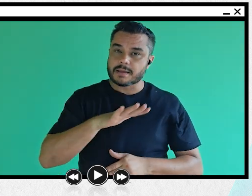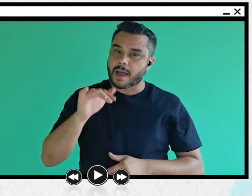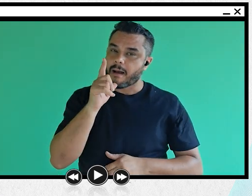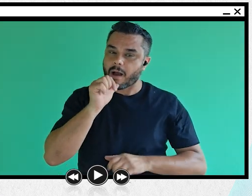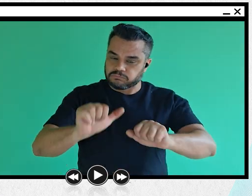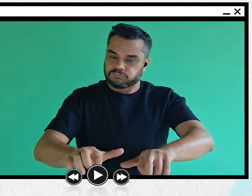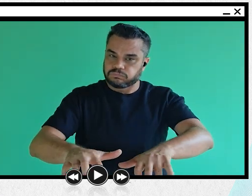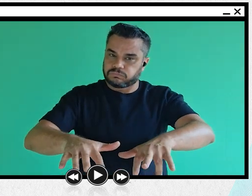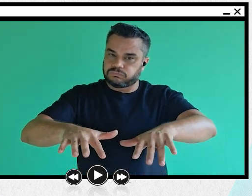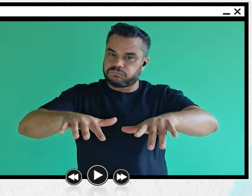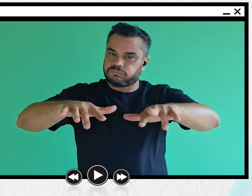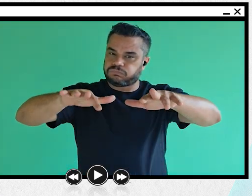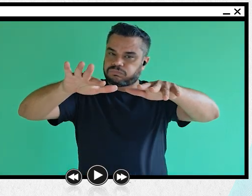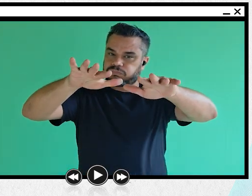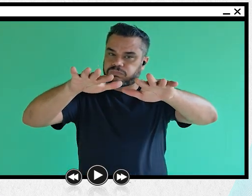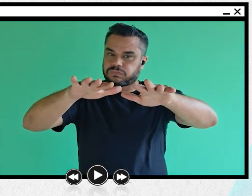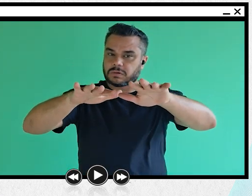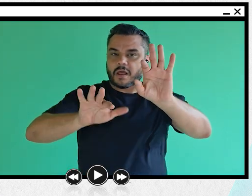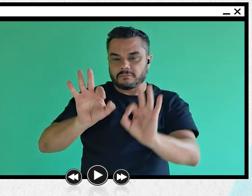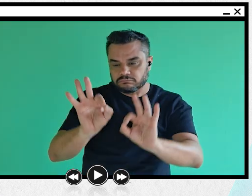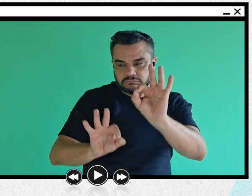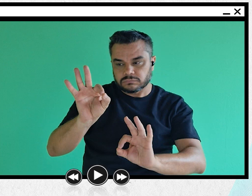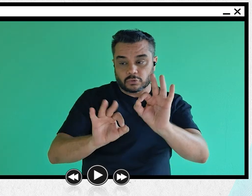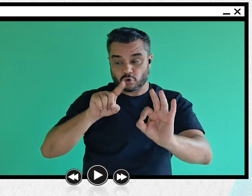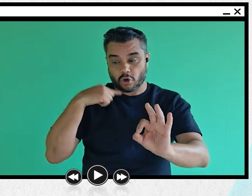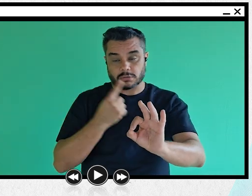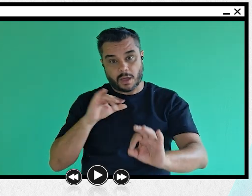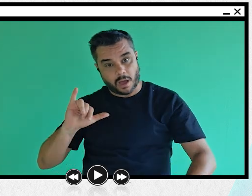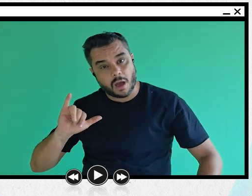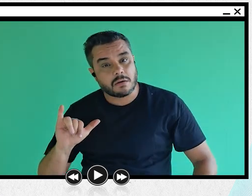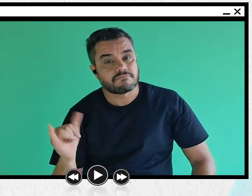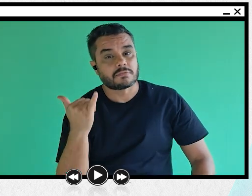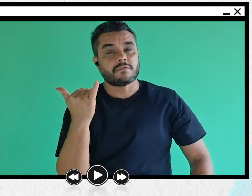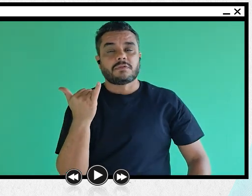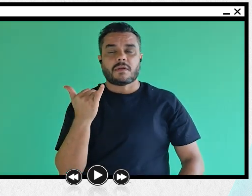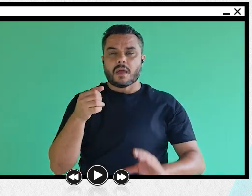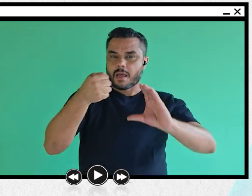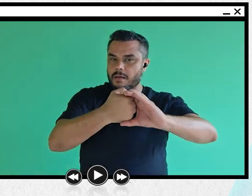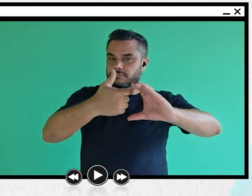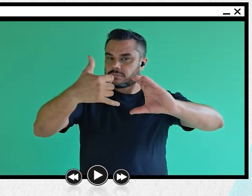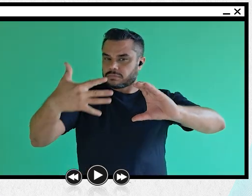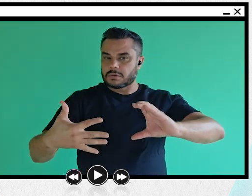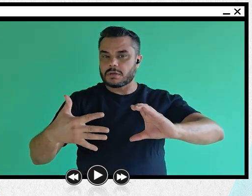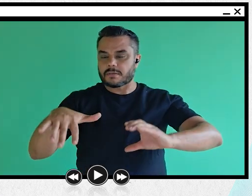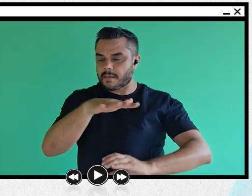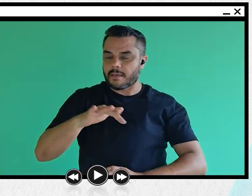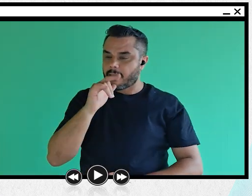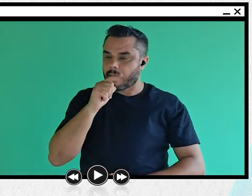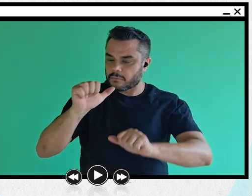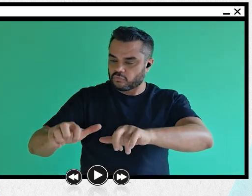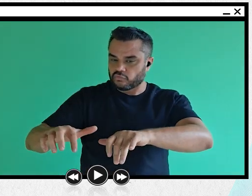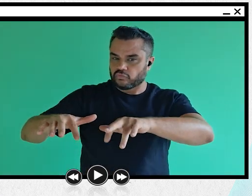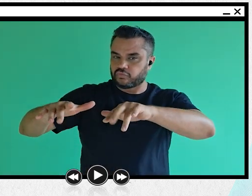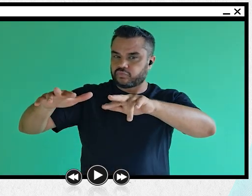alagadas construídas, elas simulam as áreas alagadas naturais, ou seja, a gente aproveita daquela característica das áreas alagadas